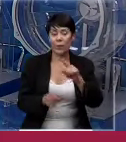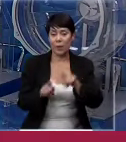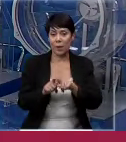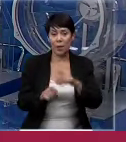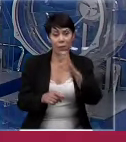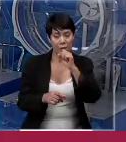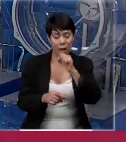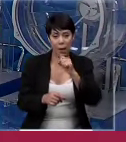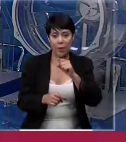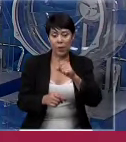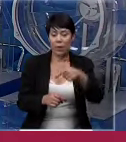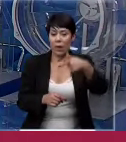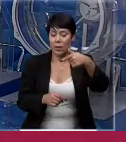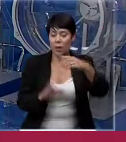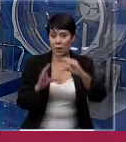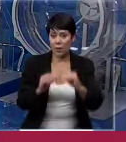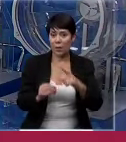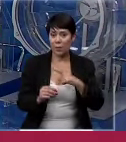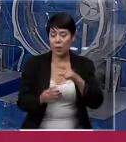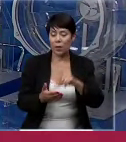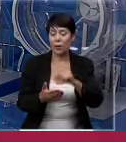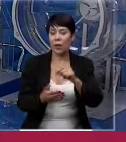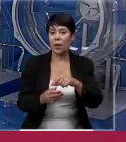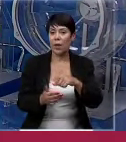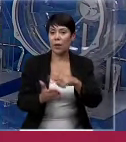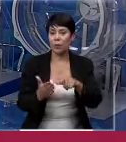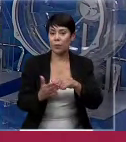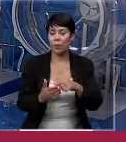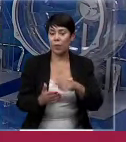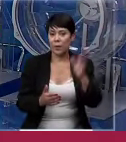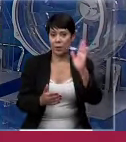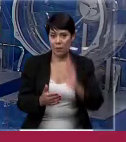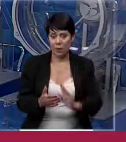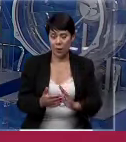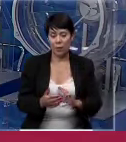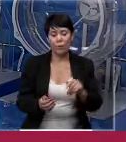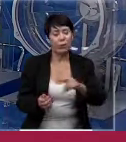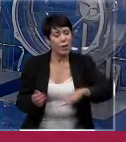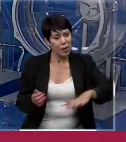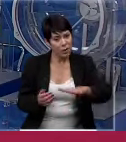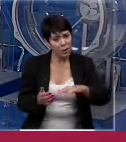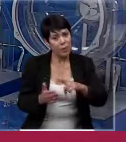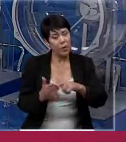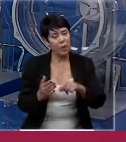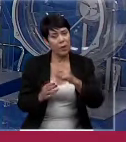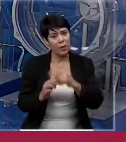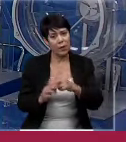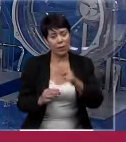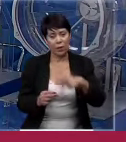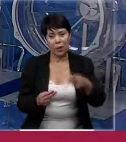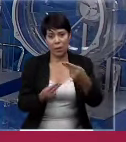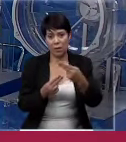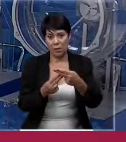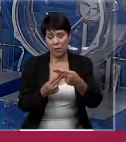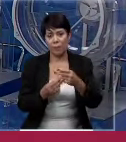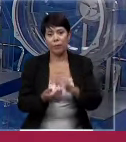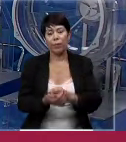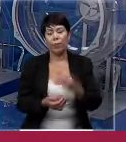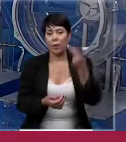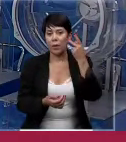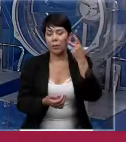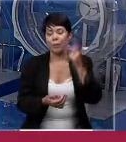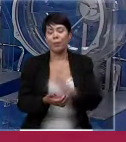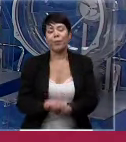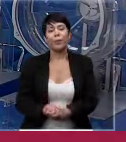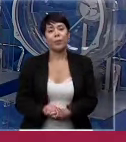tem sorteio da Loteria Federal aqui no espaço Loterias Caixa, no Terminal Rodoviário Tietê, em São Paulo. Muito bem,